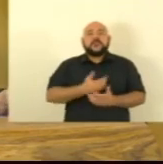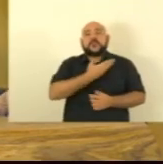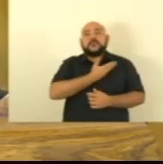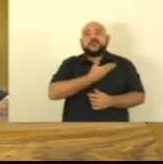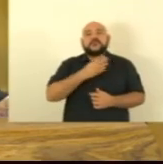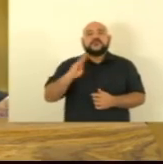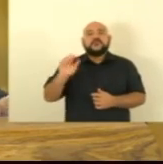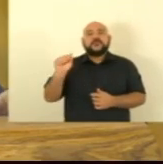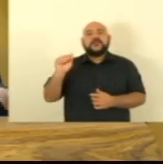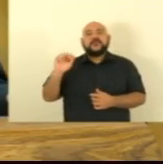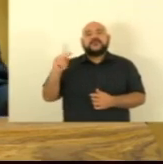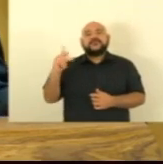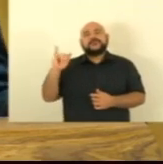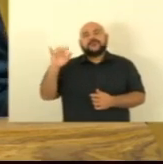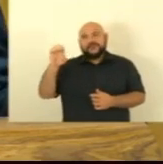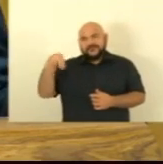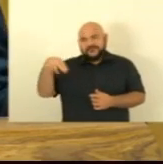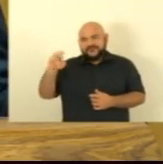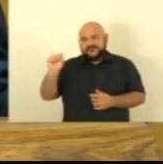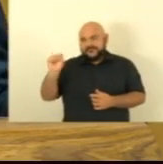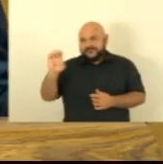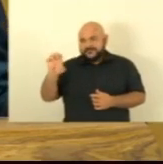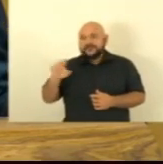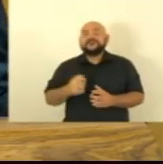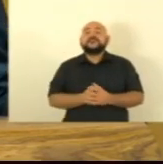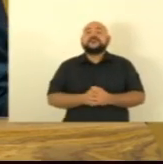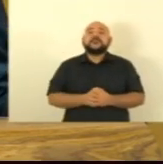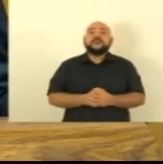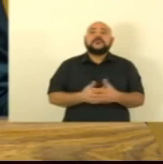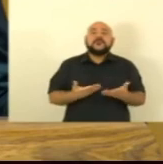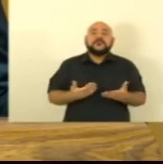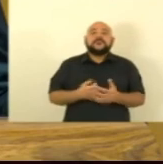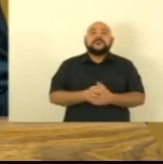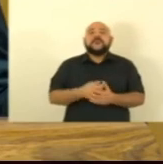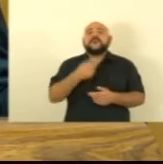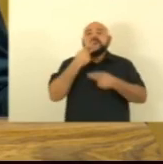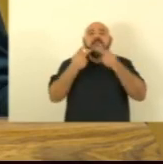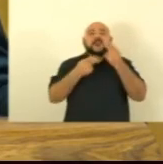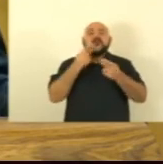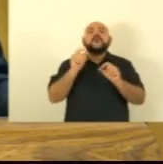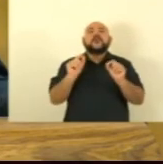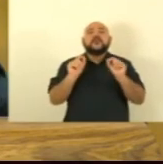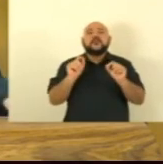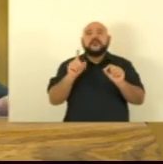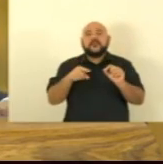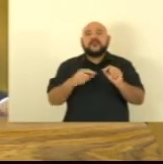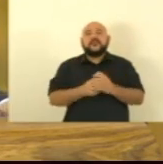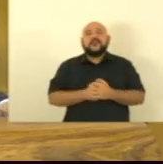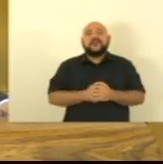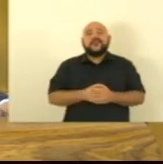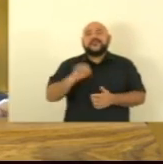tarde, é falar sobre as imagens que vazaram